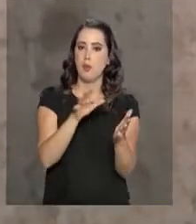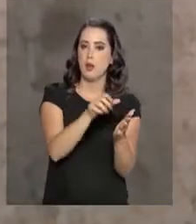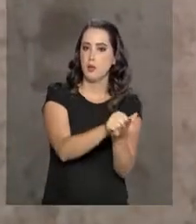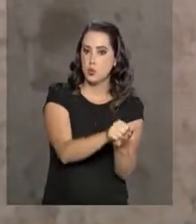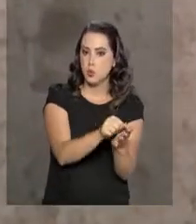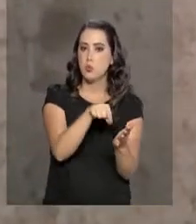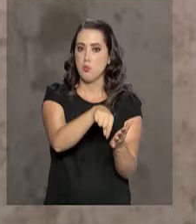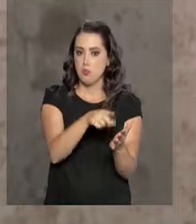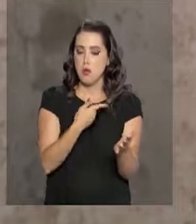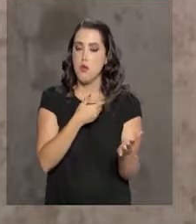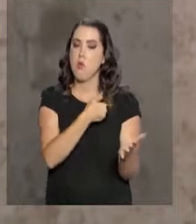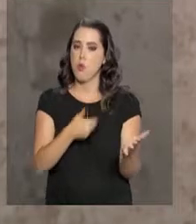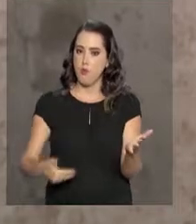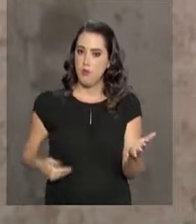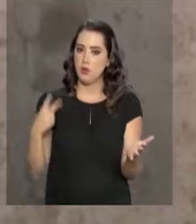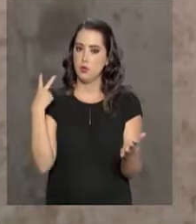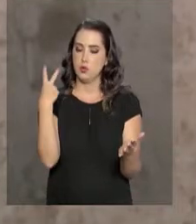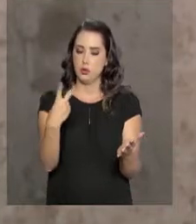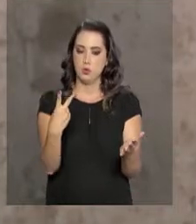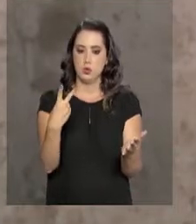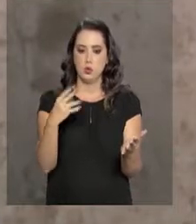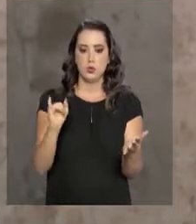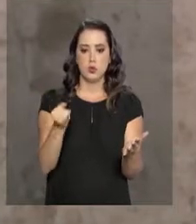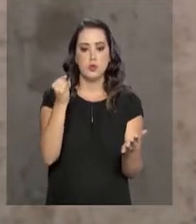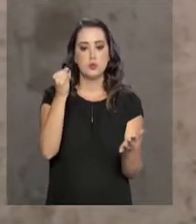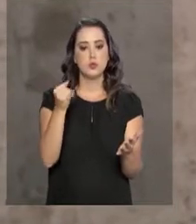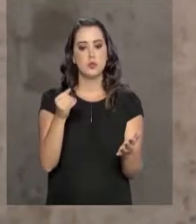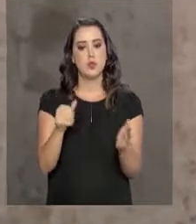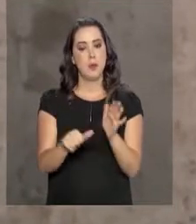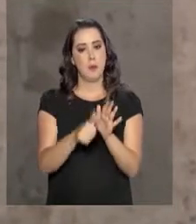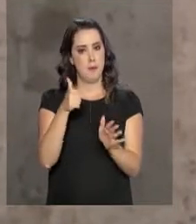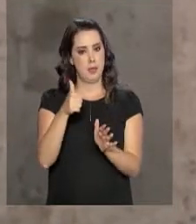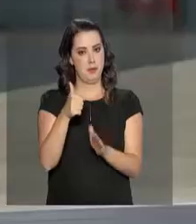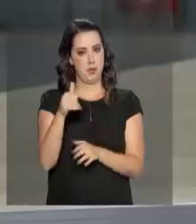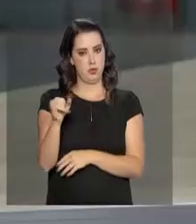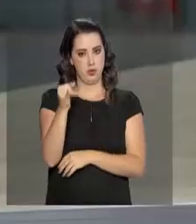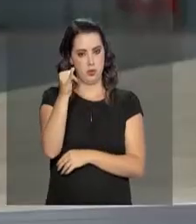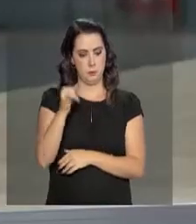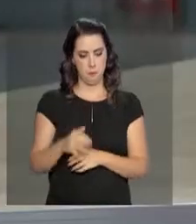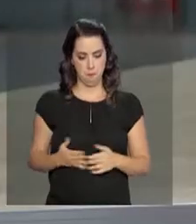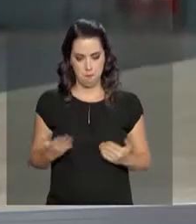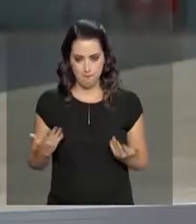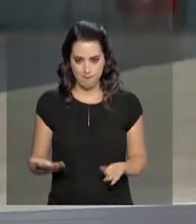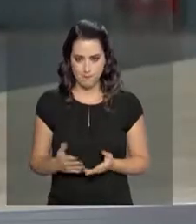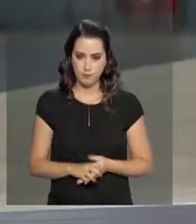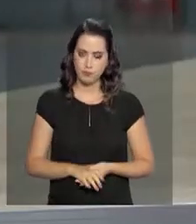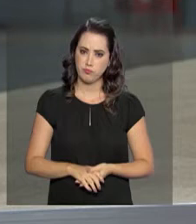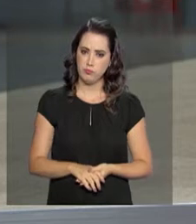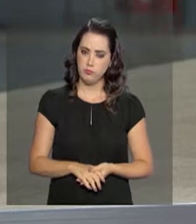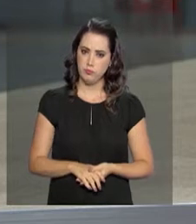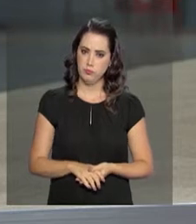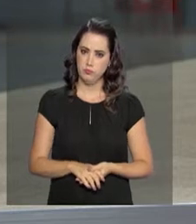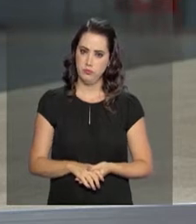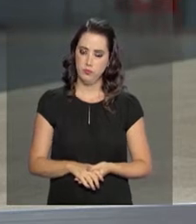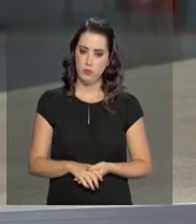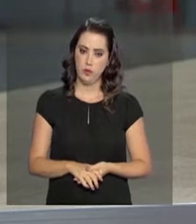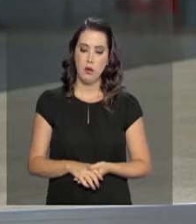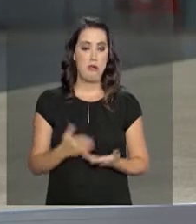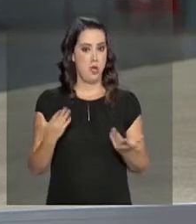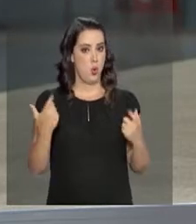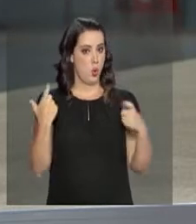lá no dia 2 de janeiro no dia 1º de janeiro ea sede do governo de transição